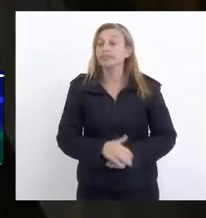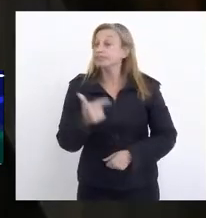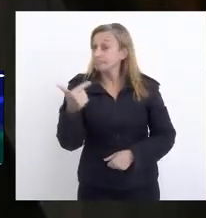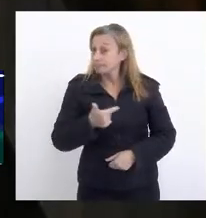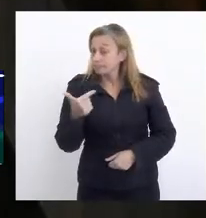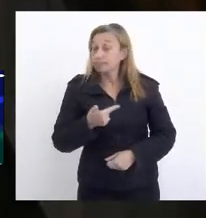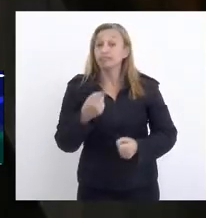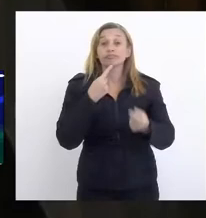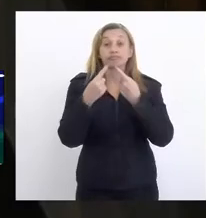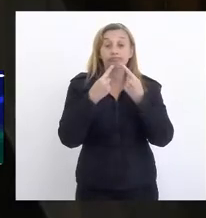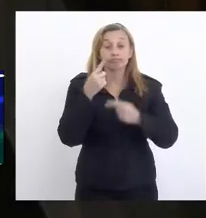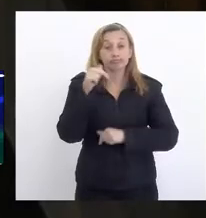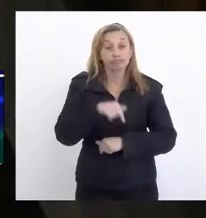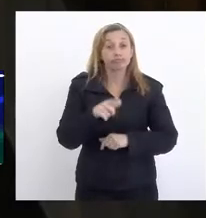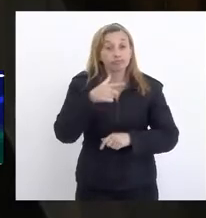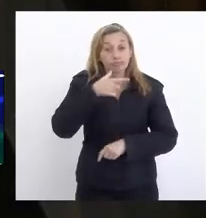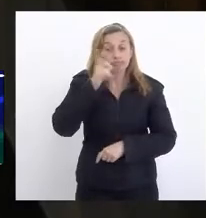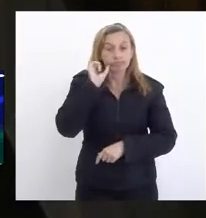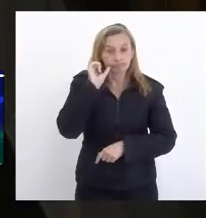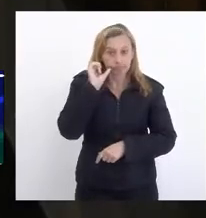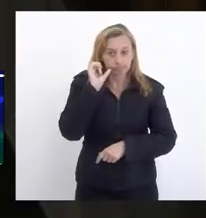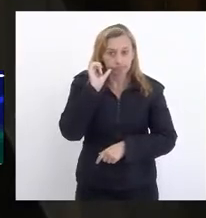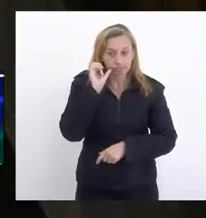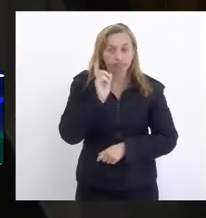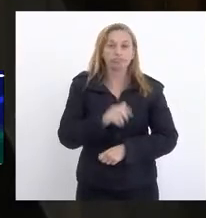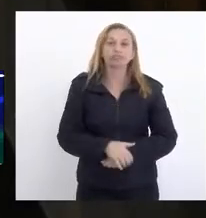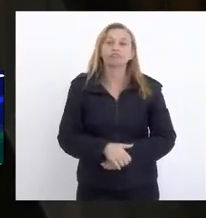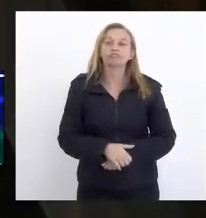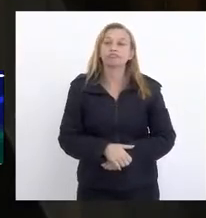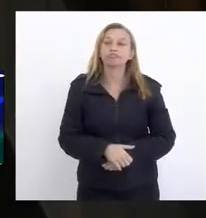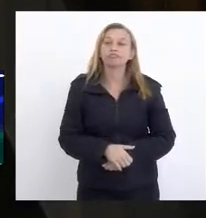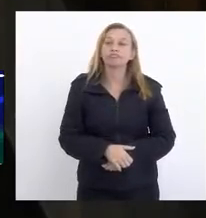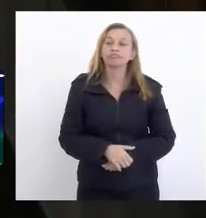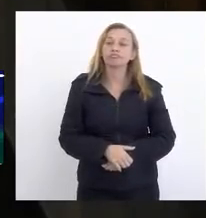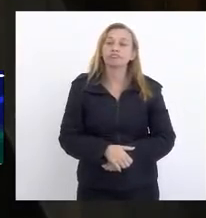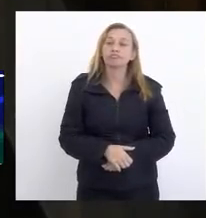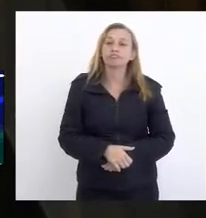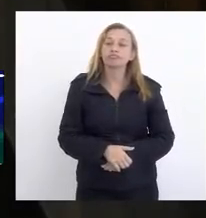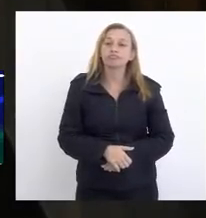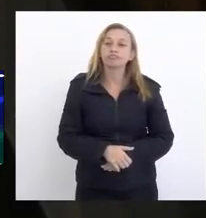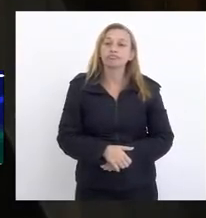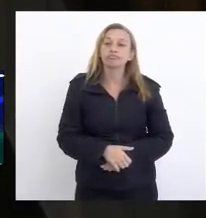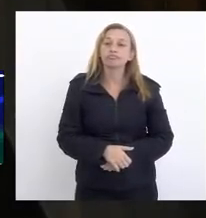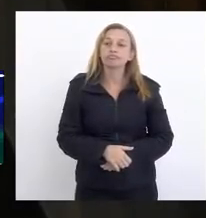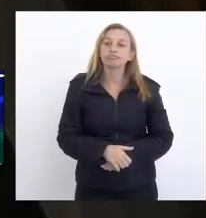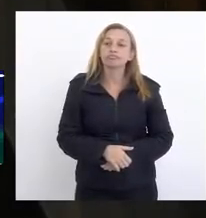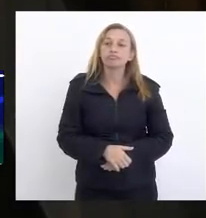que foi discutida aqui ontem e reverberada hoje, é a questão da